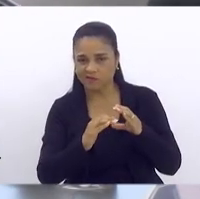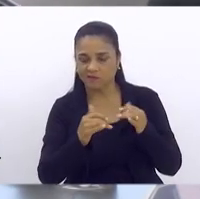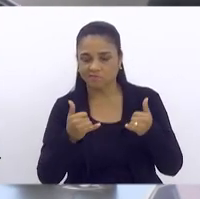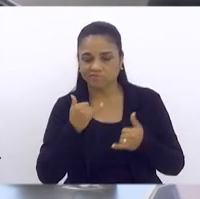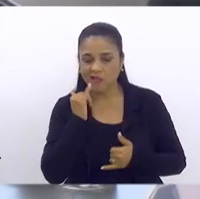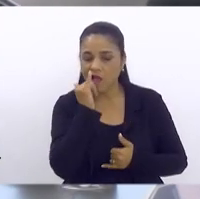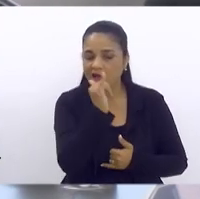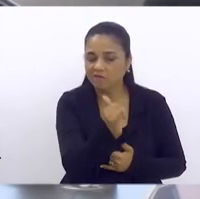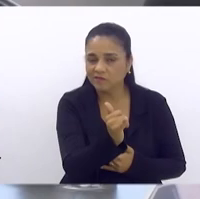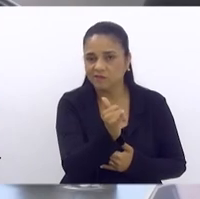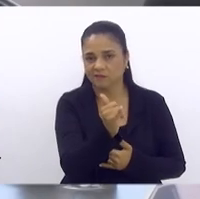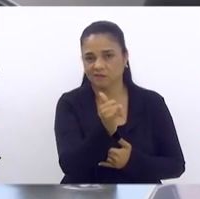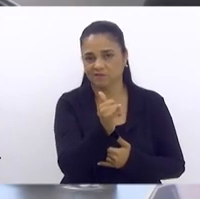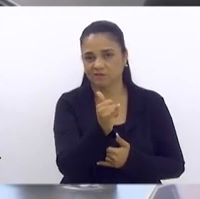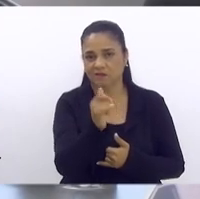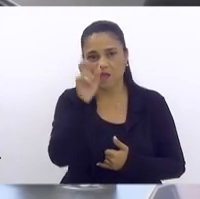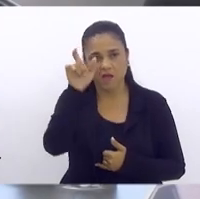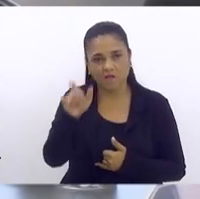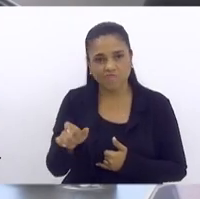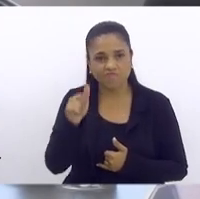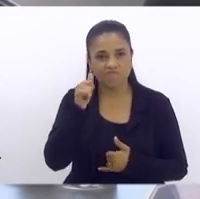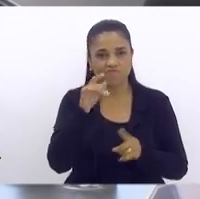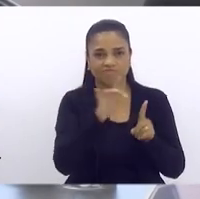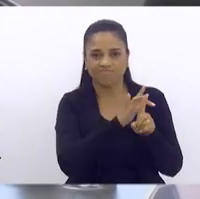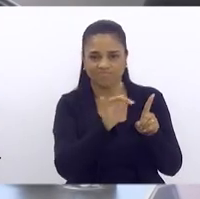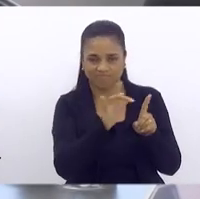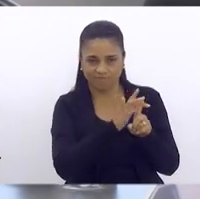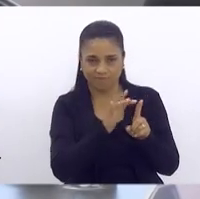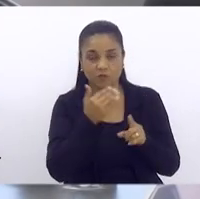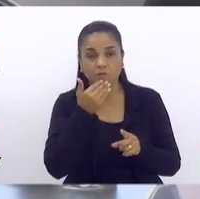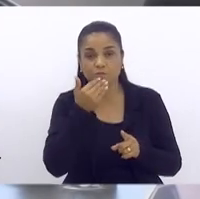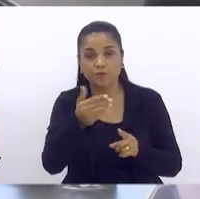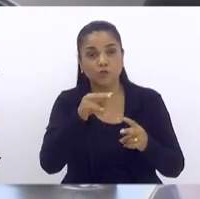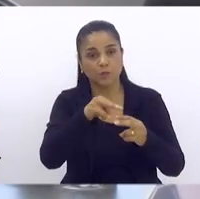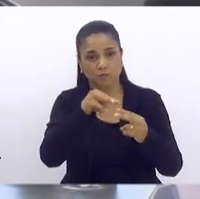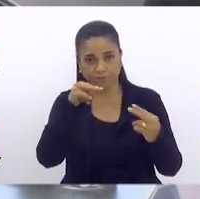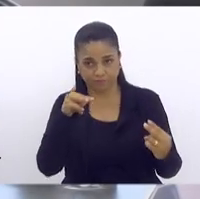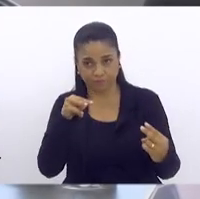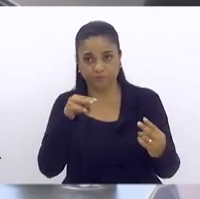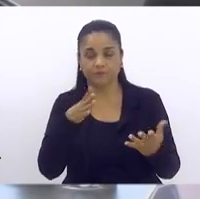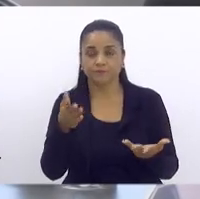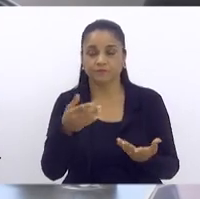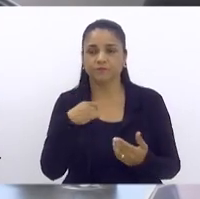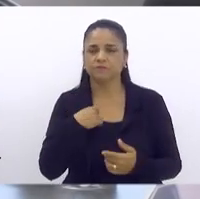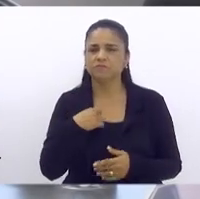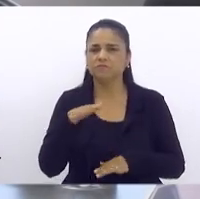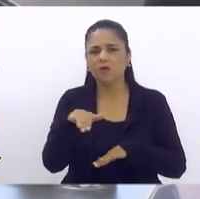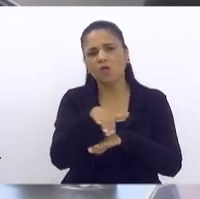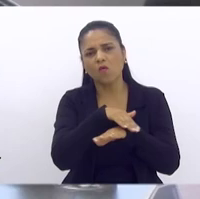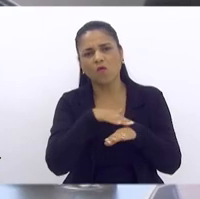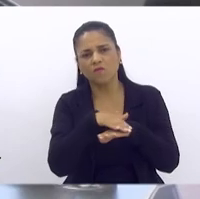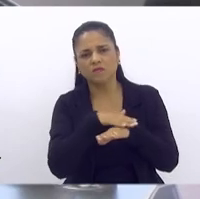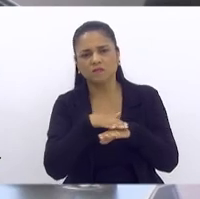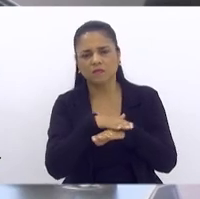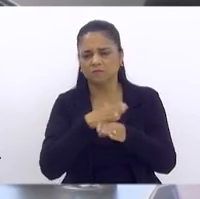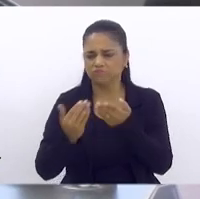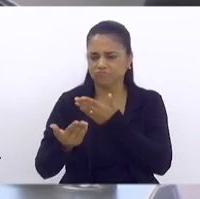fez o pedido pelo aplicativo. Porque outro dia eu estava numa conversa, eu não